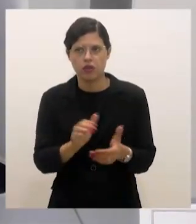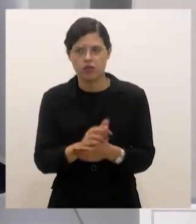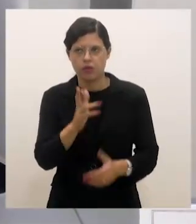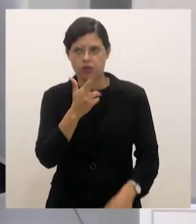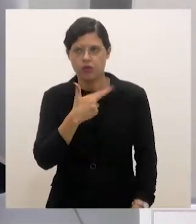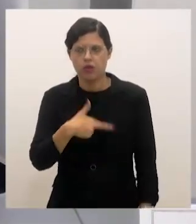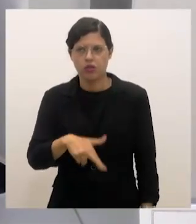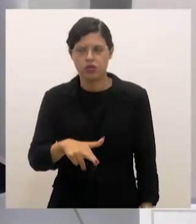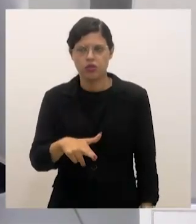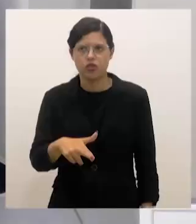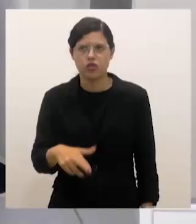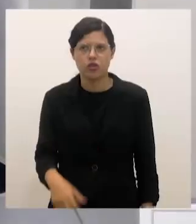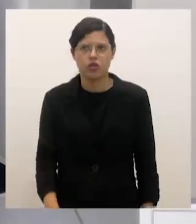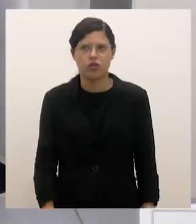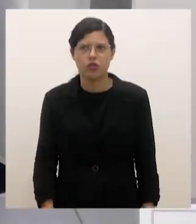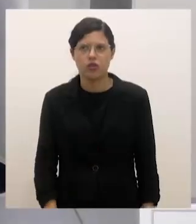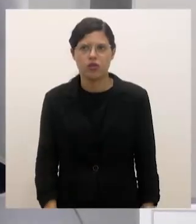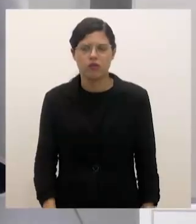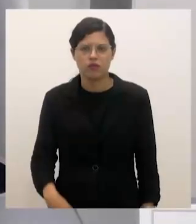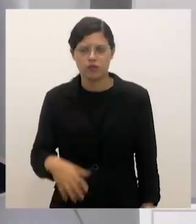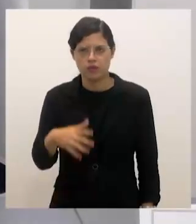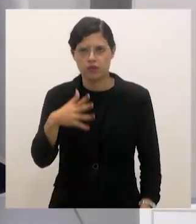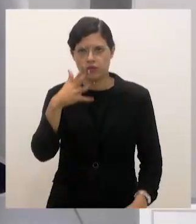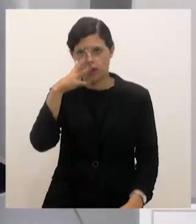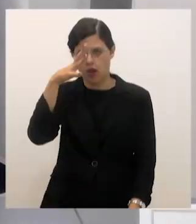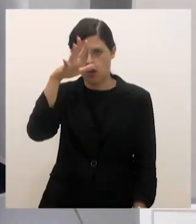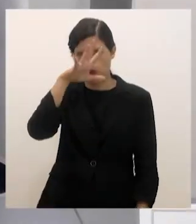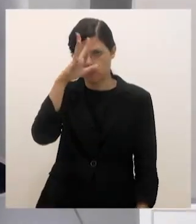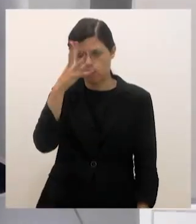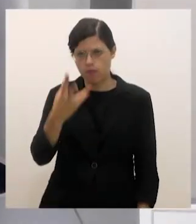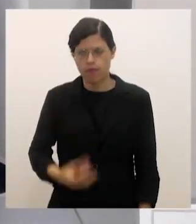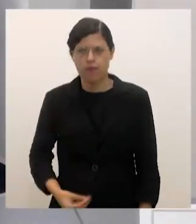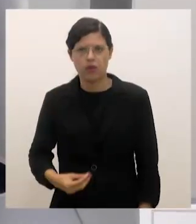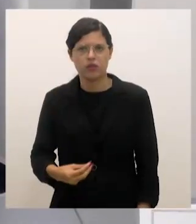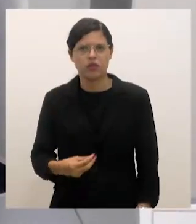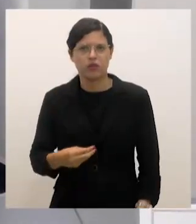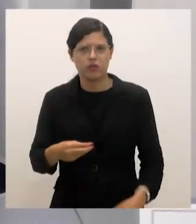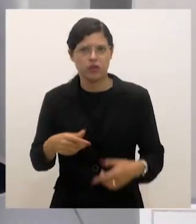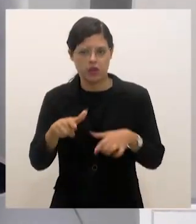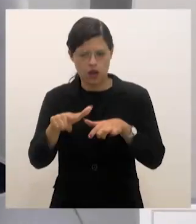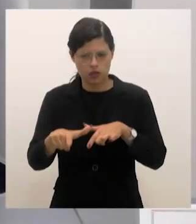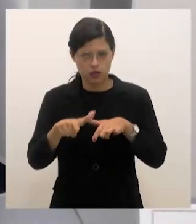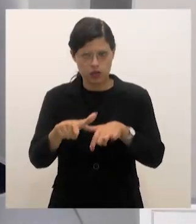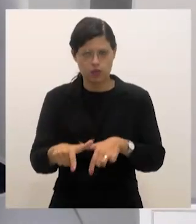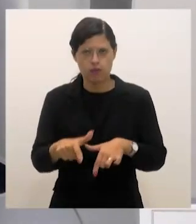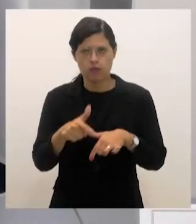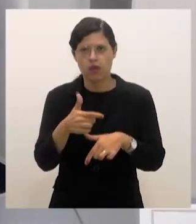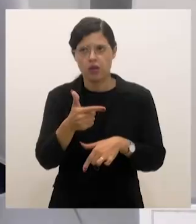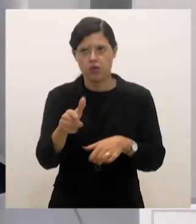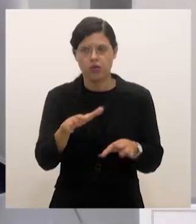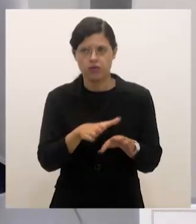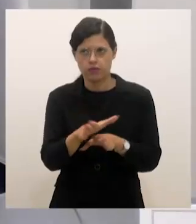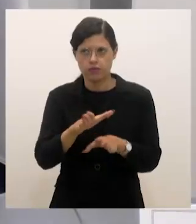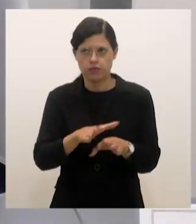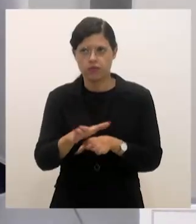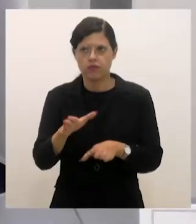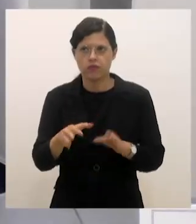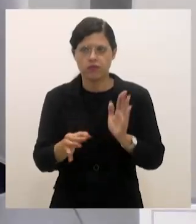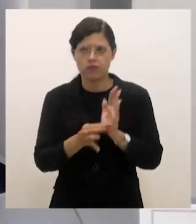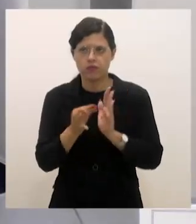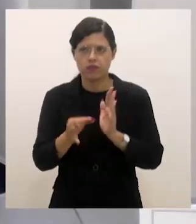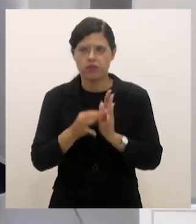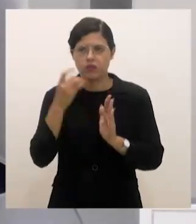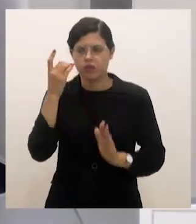religioso celebrado nos ritos da Umbanda e do Candomblé e dá outras providências. Para aparecer, deputado Luiz Paulo, relator.